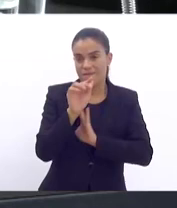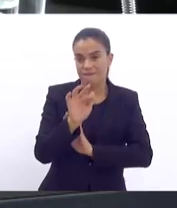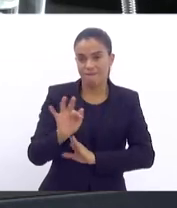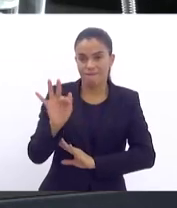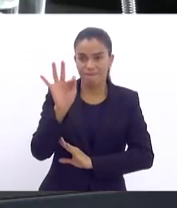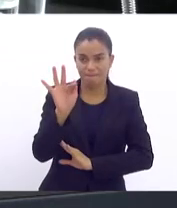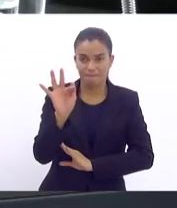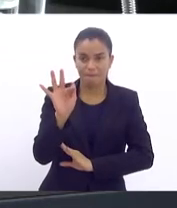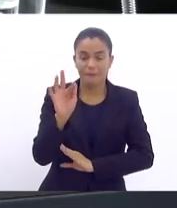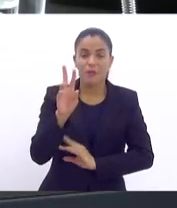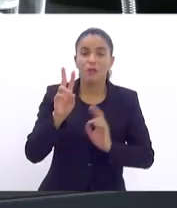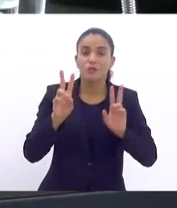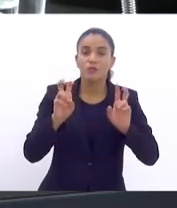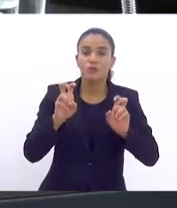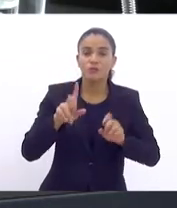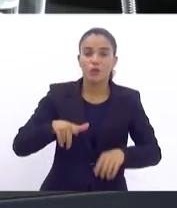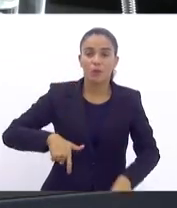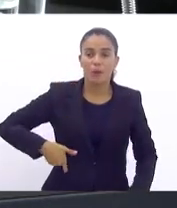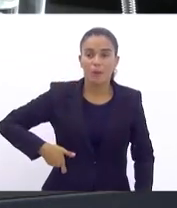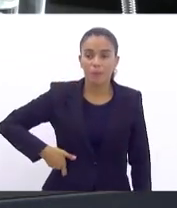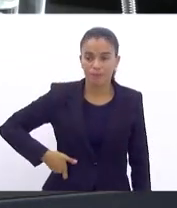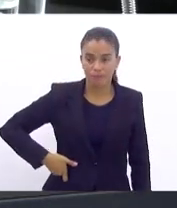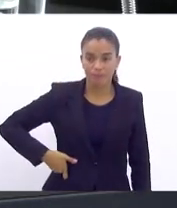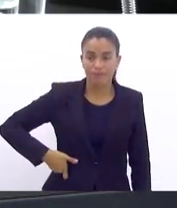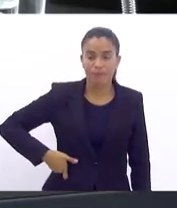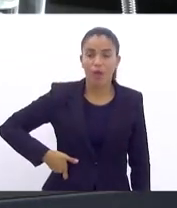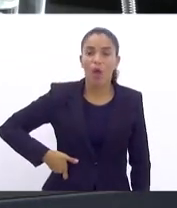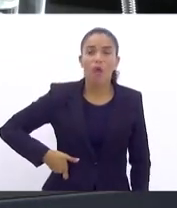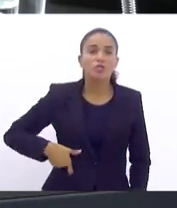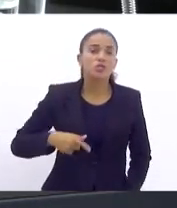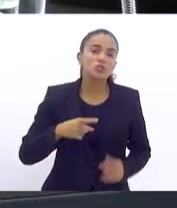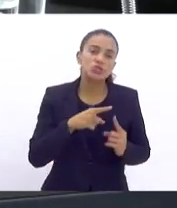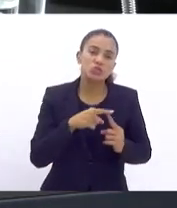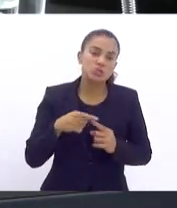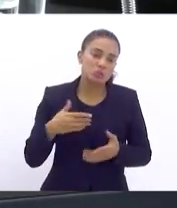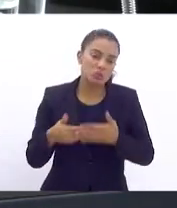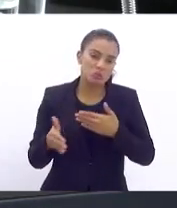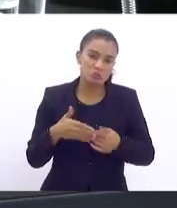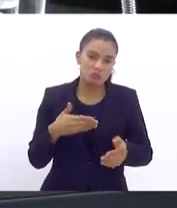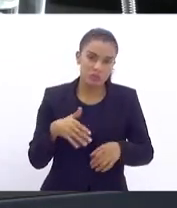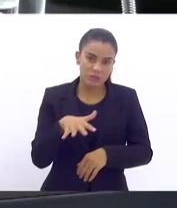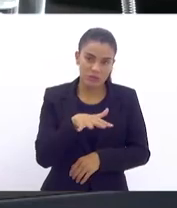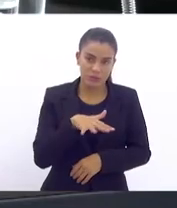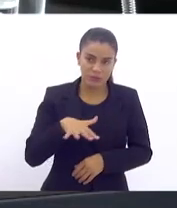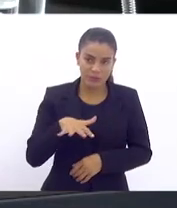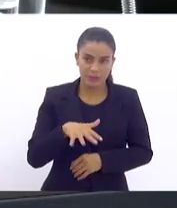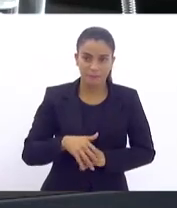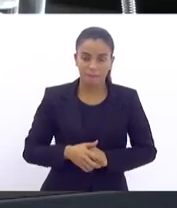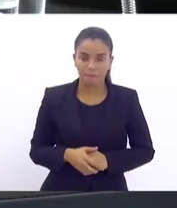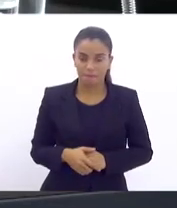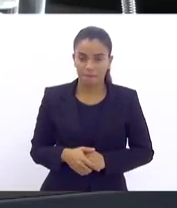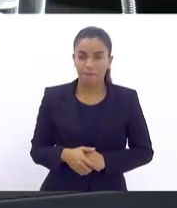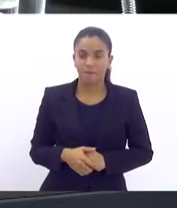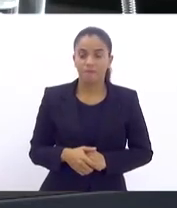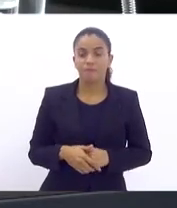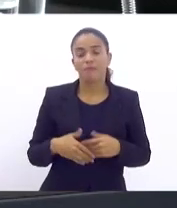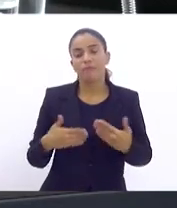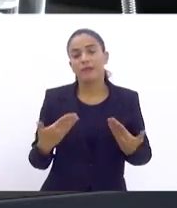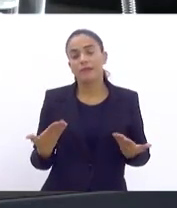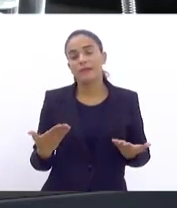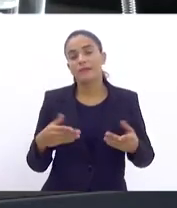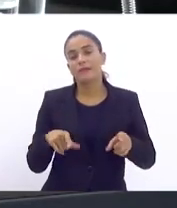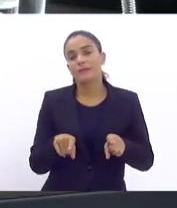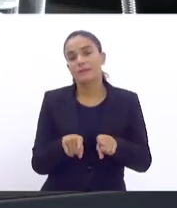portarem arma seja em qual for o tipo de situação é Além